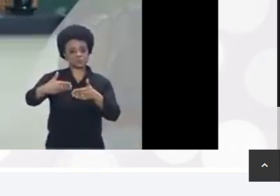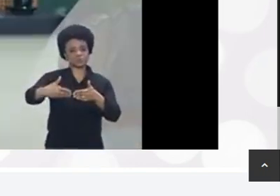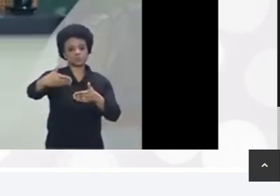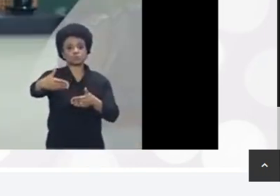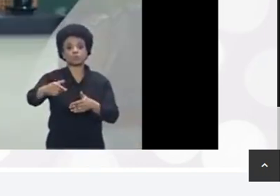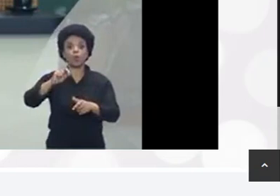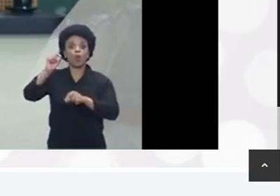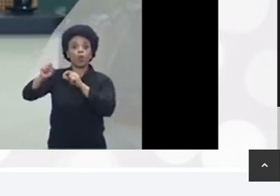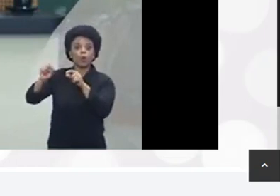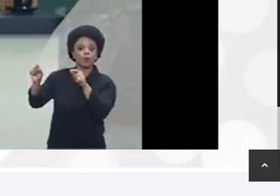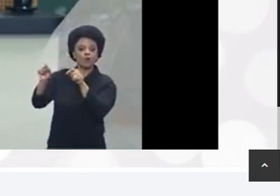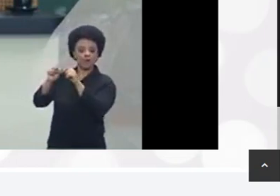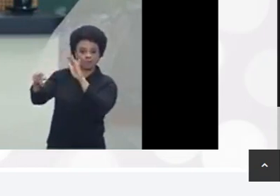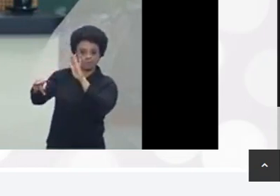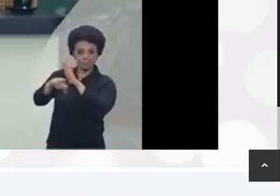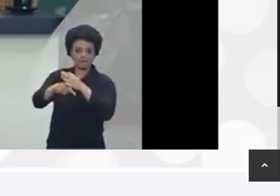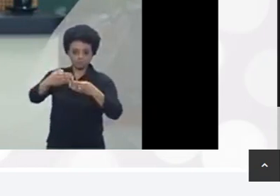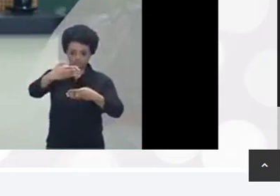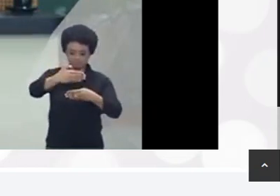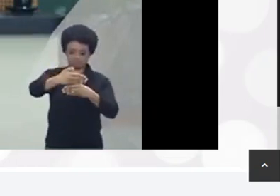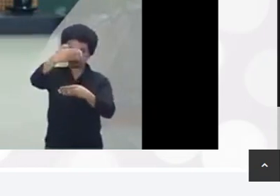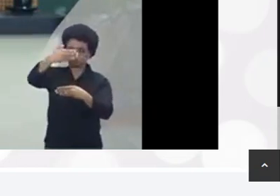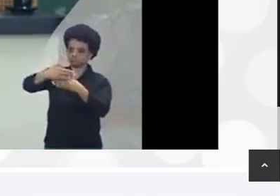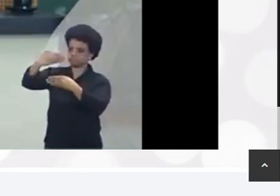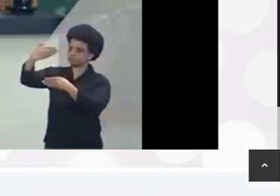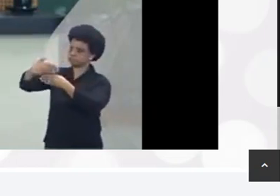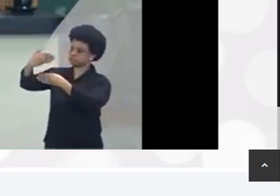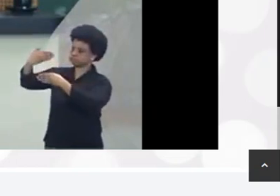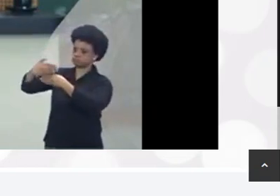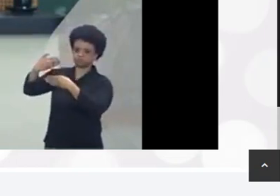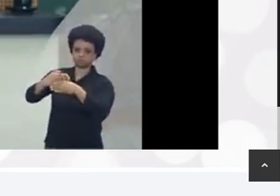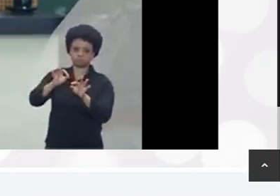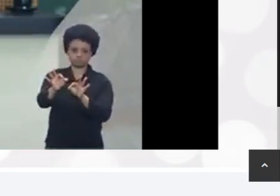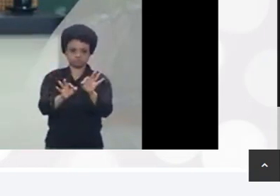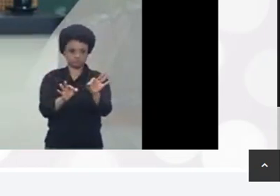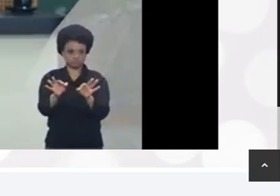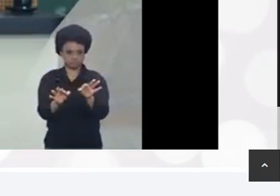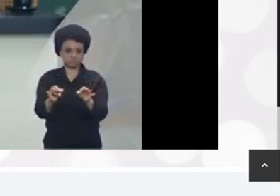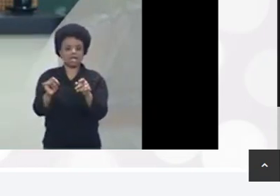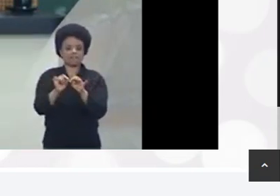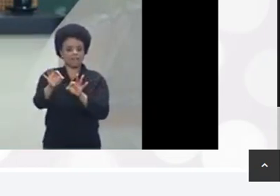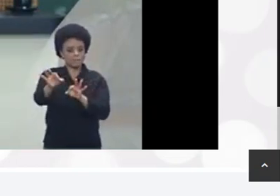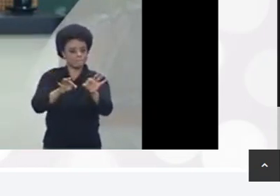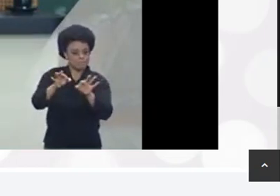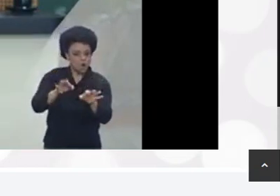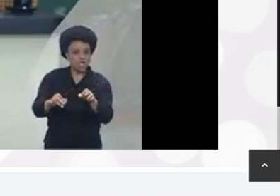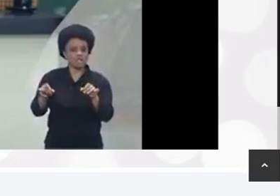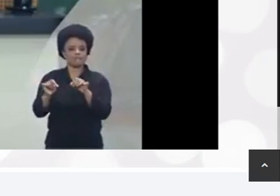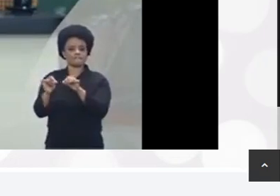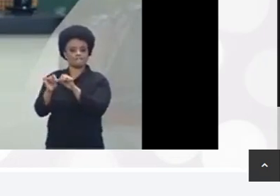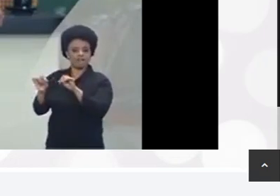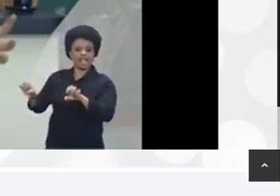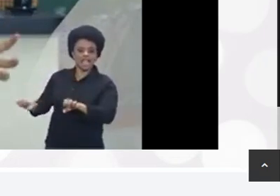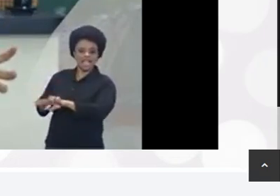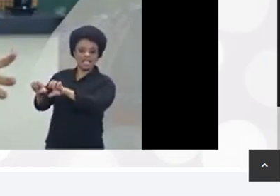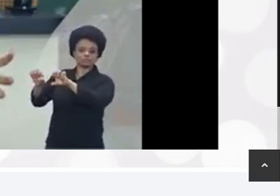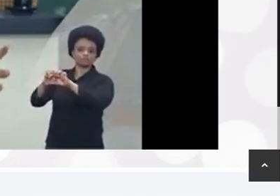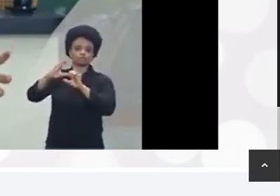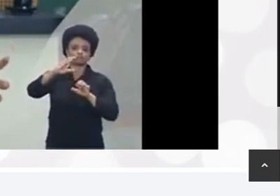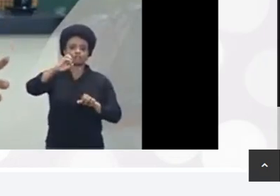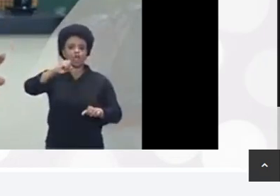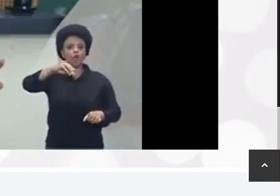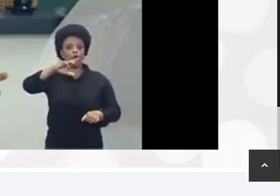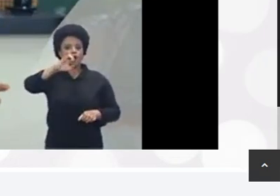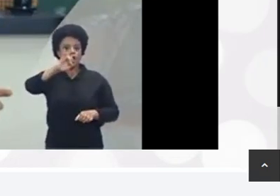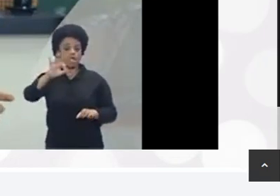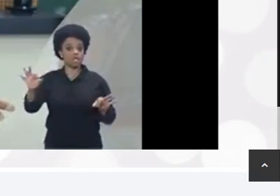vem pré-moldado, né? Você faz o projeto, passa as dimensões de tudo, de estruturas e concretos, manda para o local